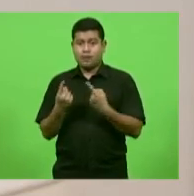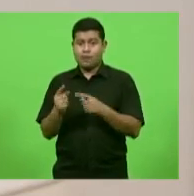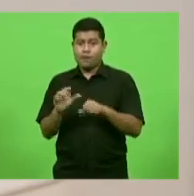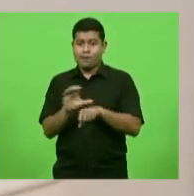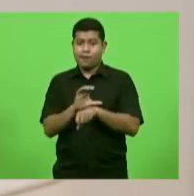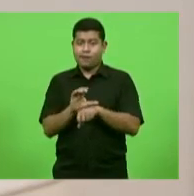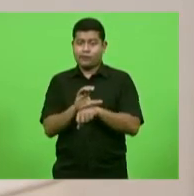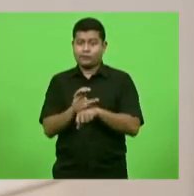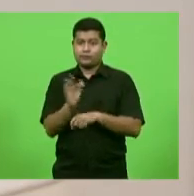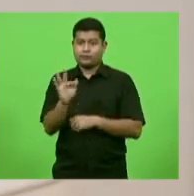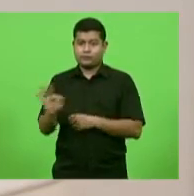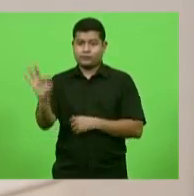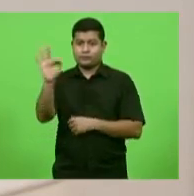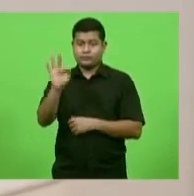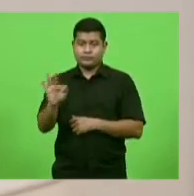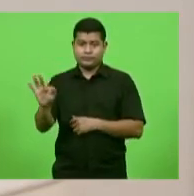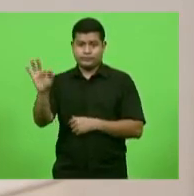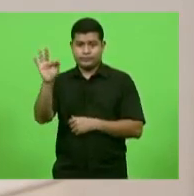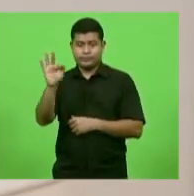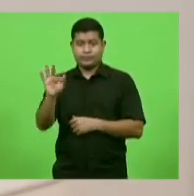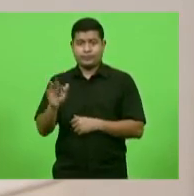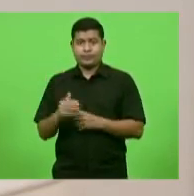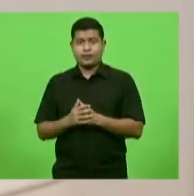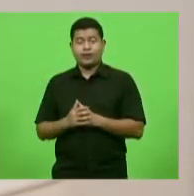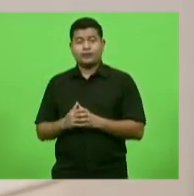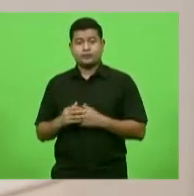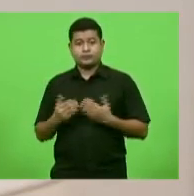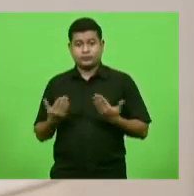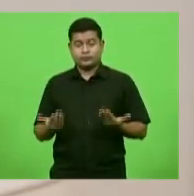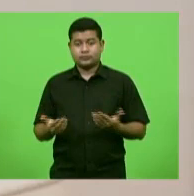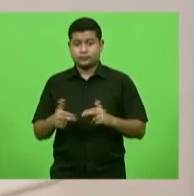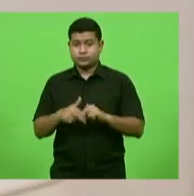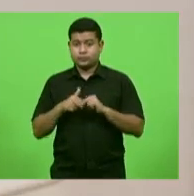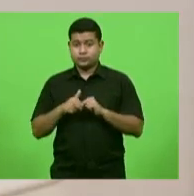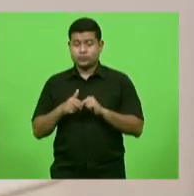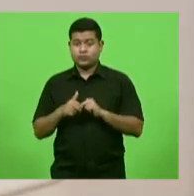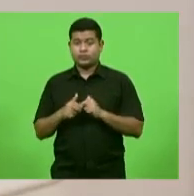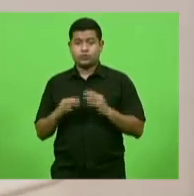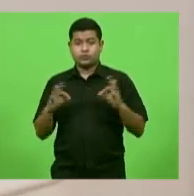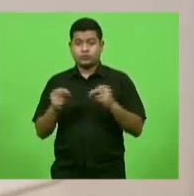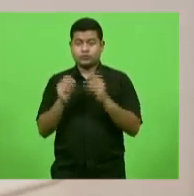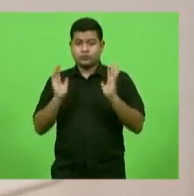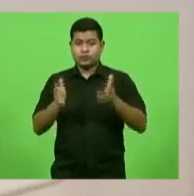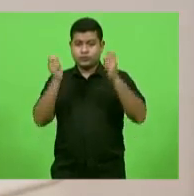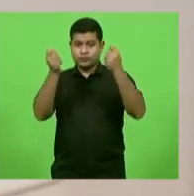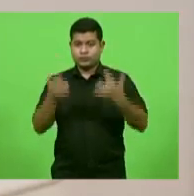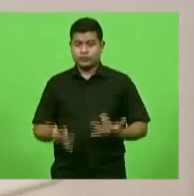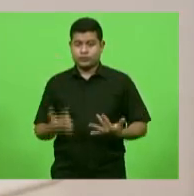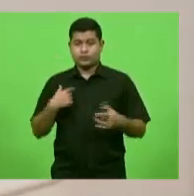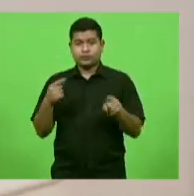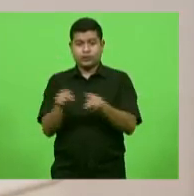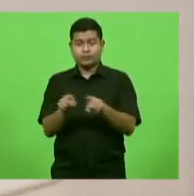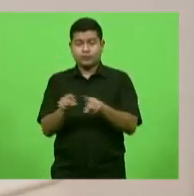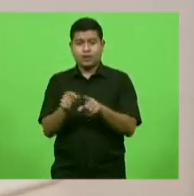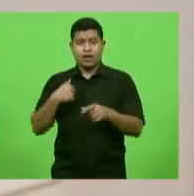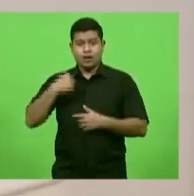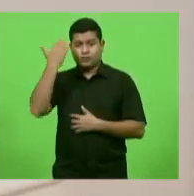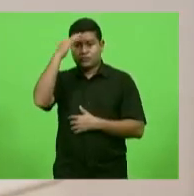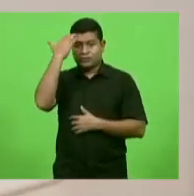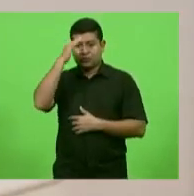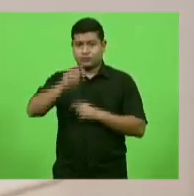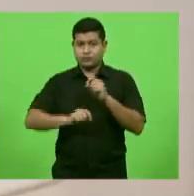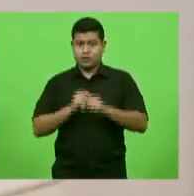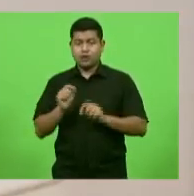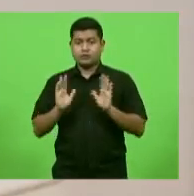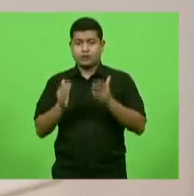Federal. Desta feita, diante de tudo consignado, também quanto a este ponto, entendo restar demonstrada a